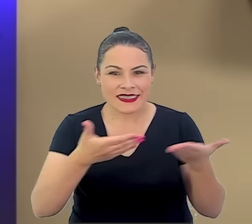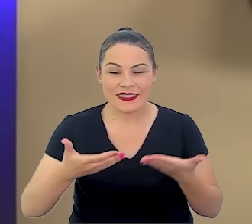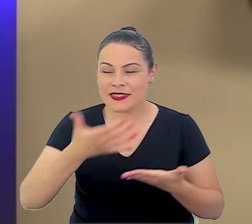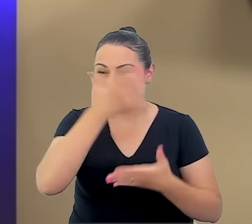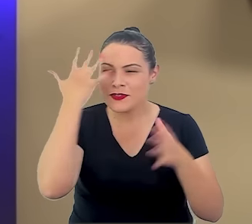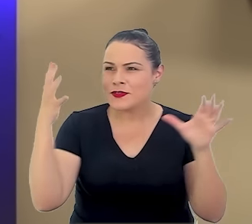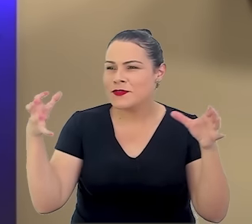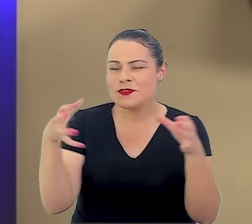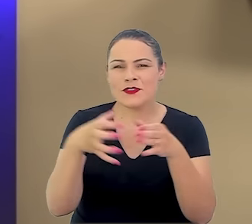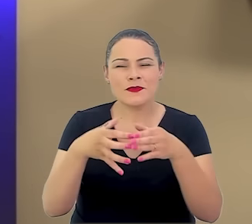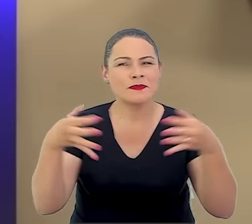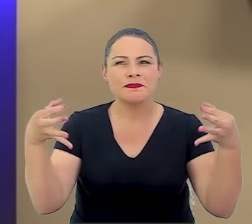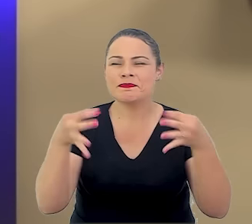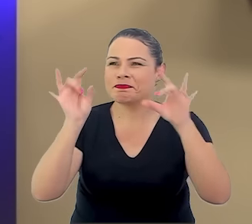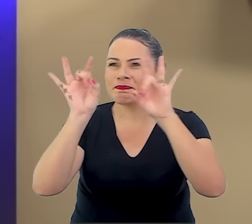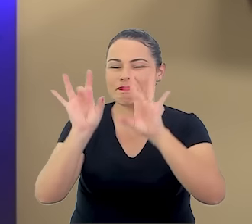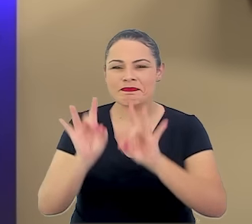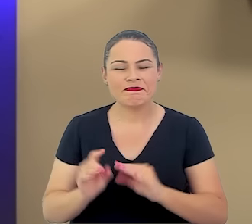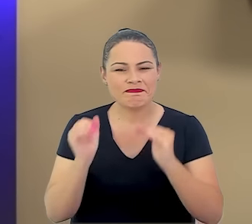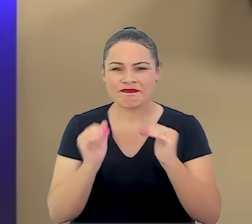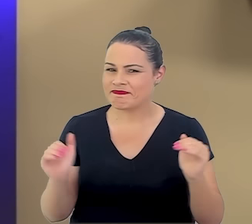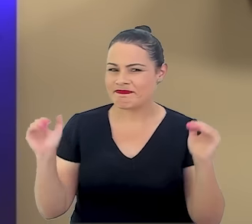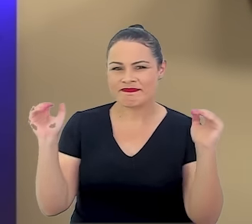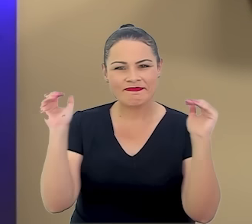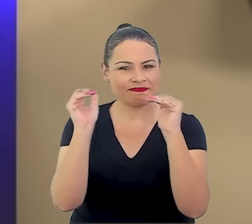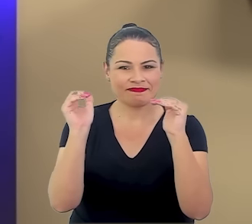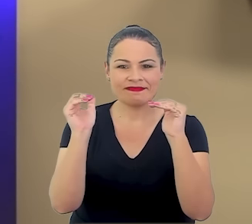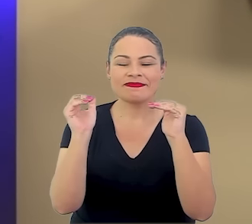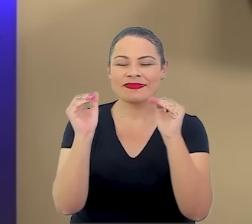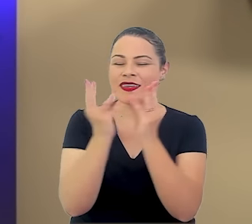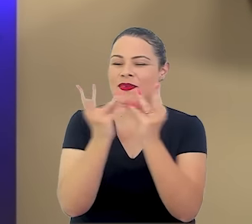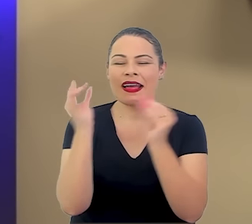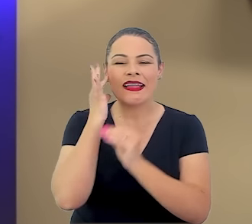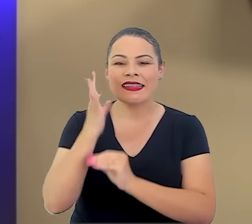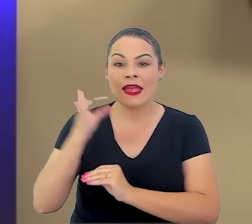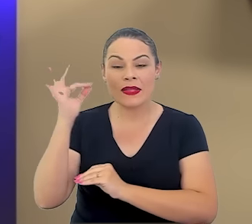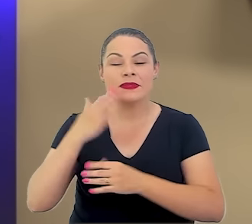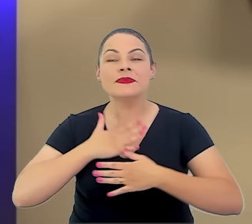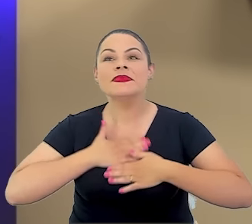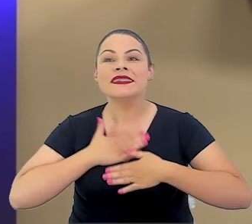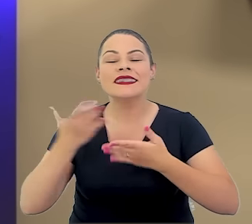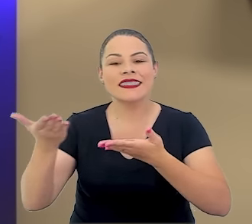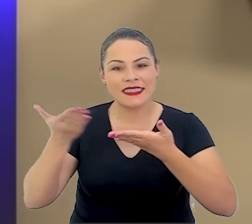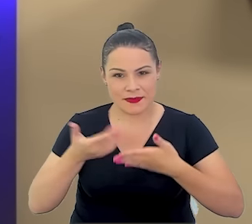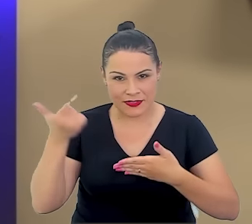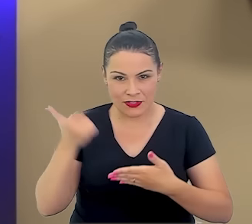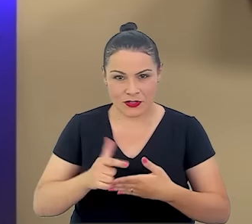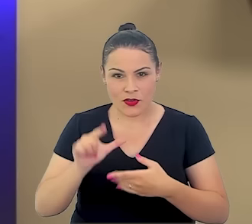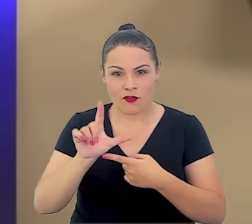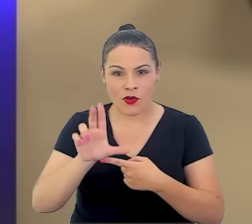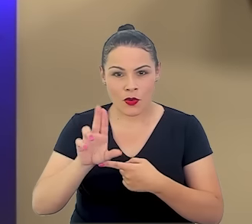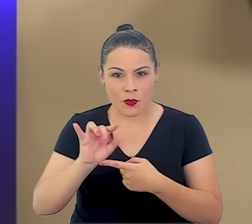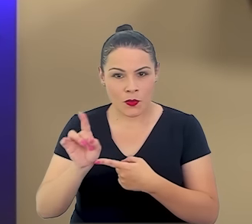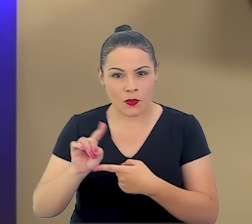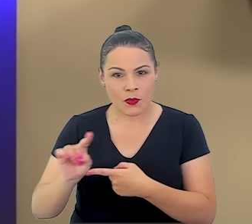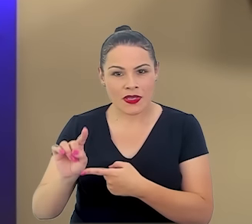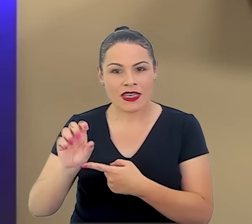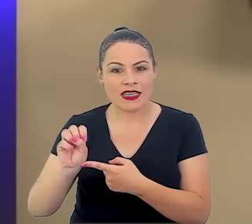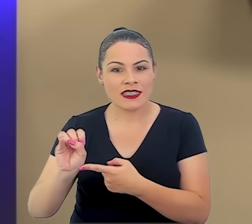muito muito qualificado tenho prazer de de receber mais uma vez aqui na exame o Luiz ahazo